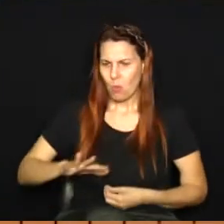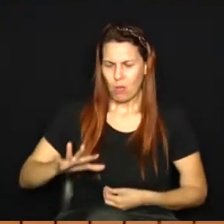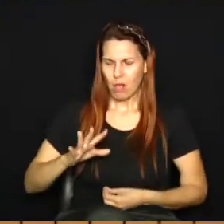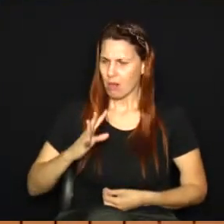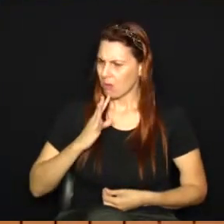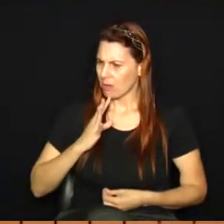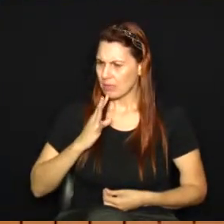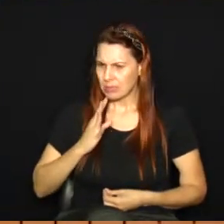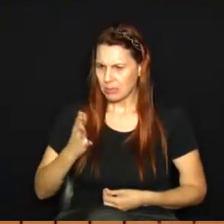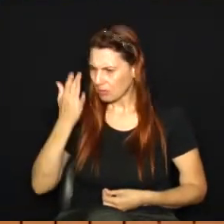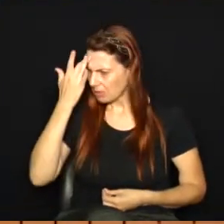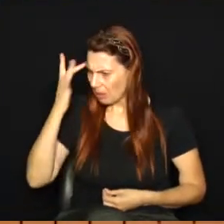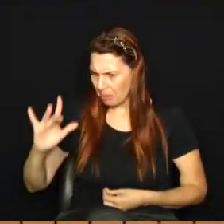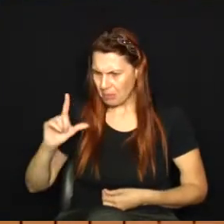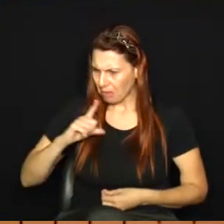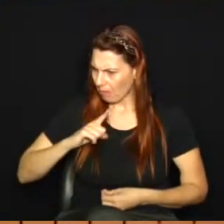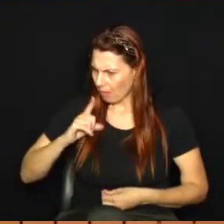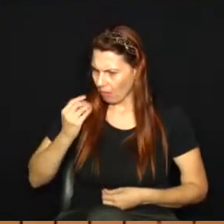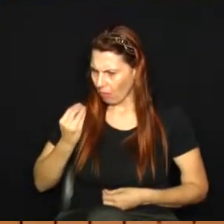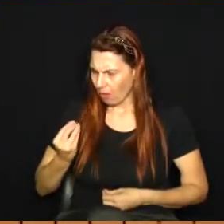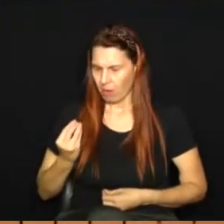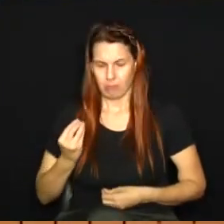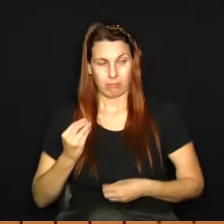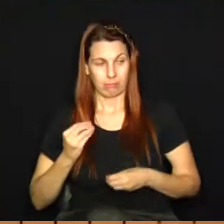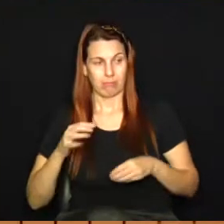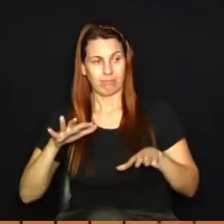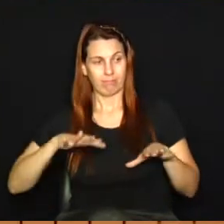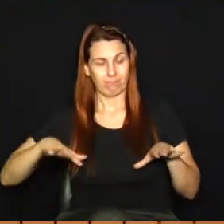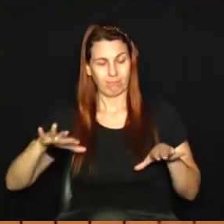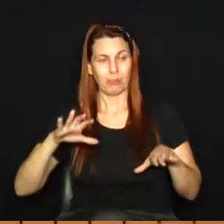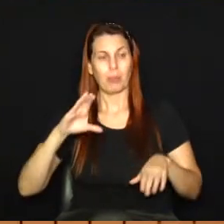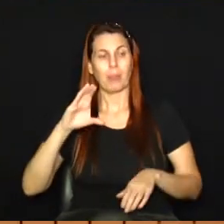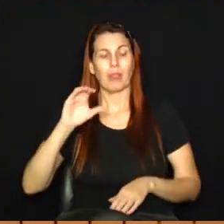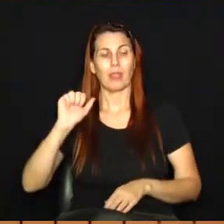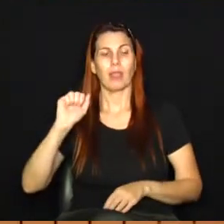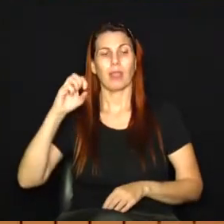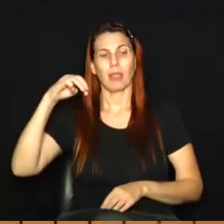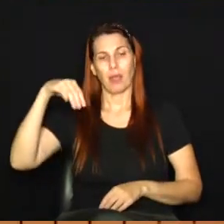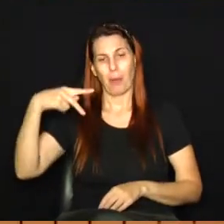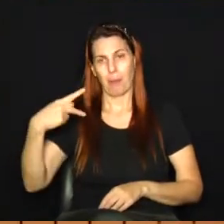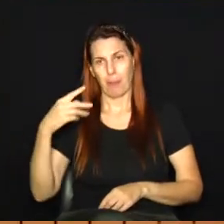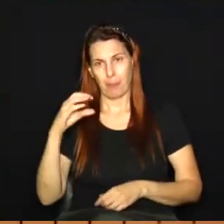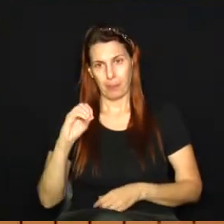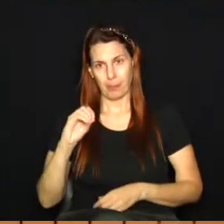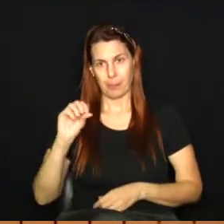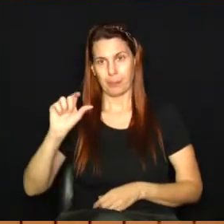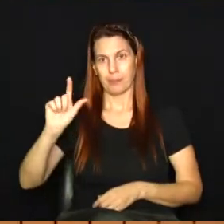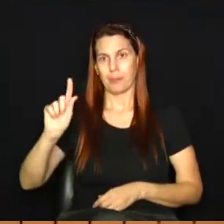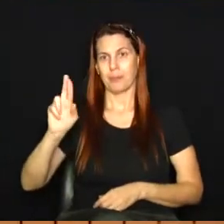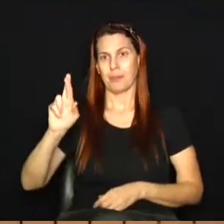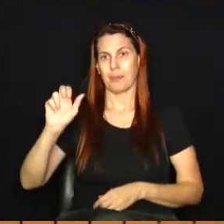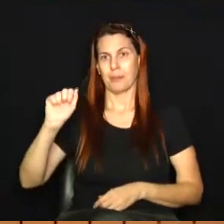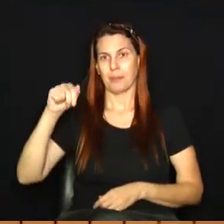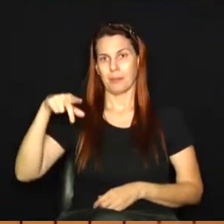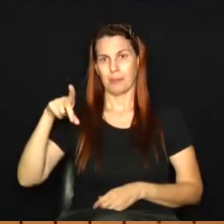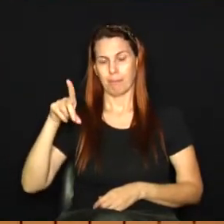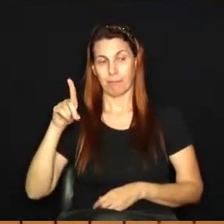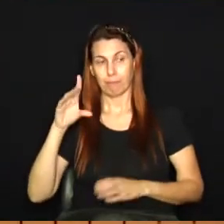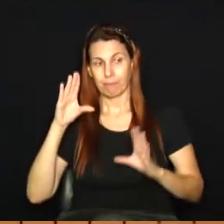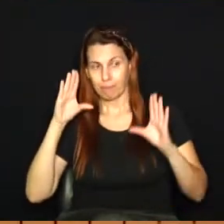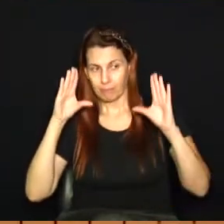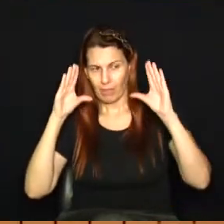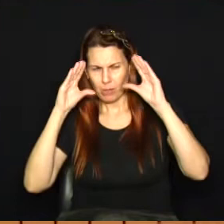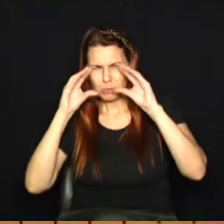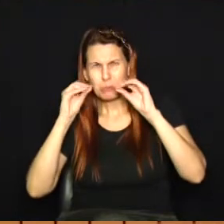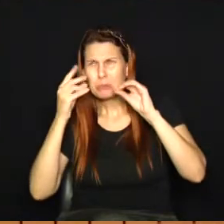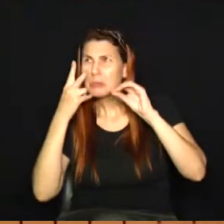imaginava que existia. Era lá na região do Campo Grande. E aí, à noite, estava